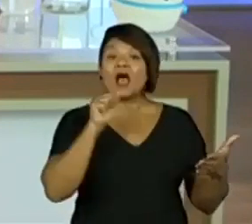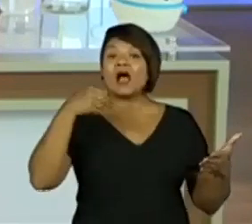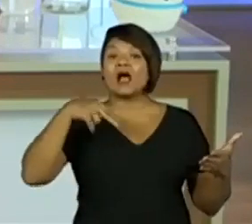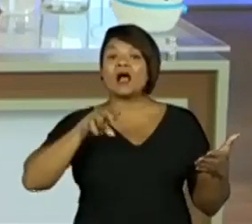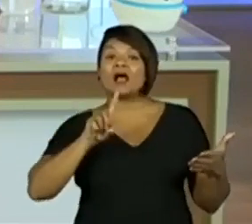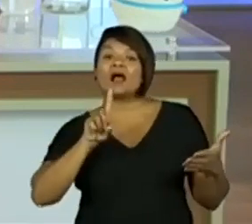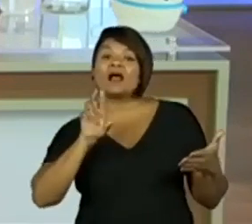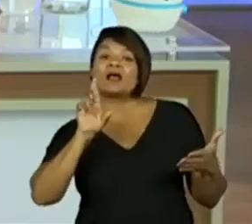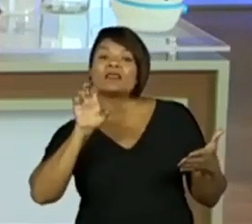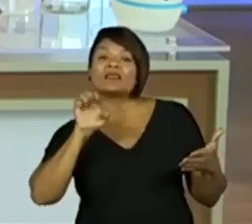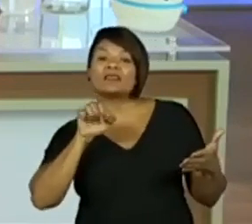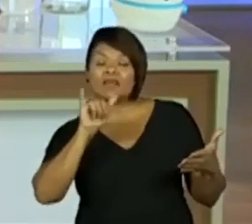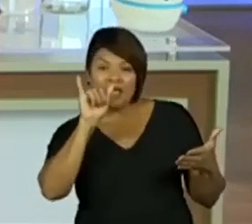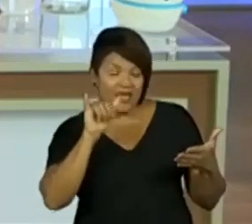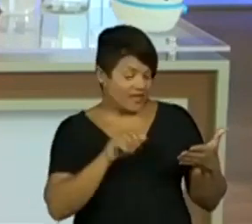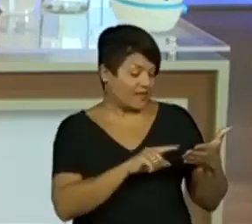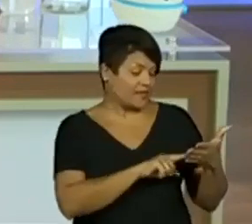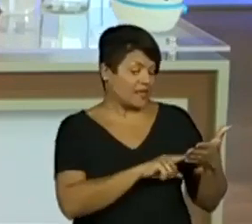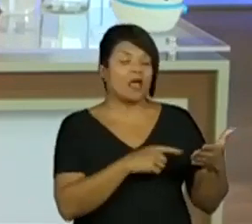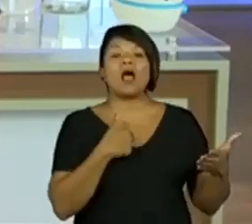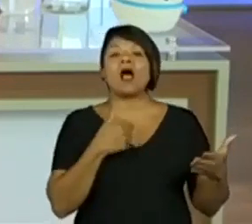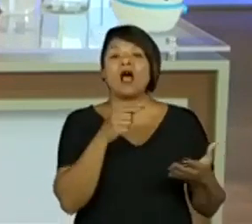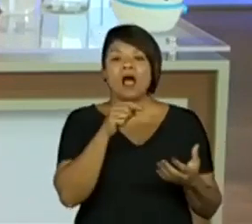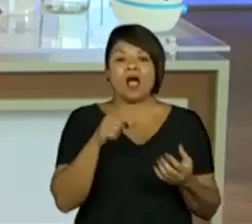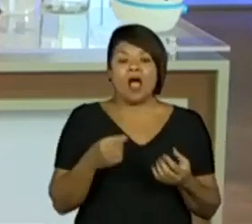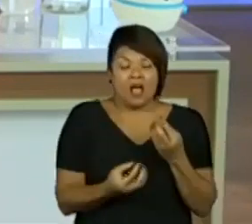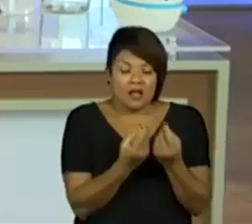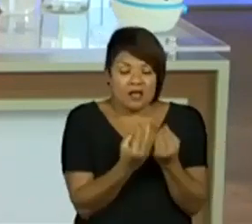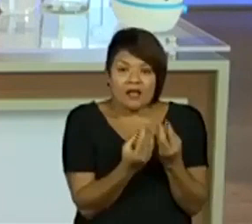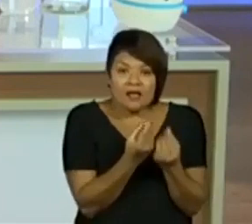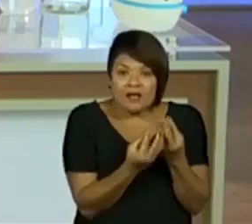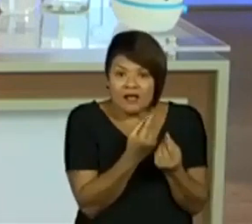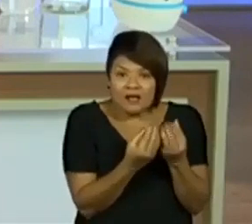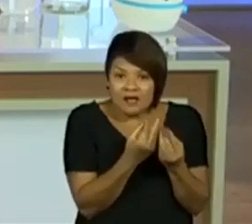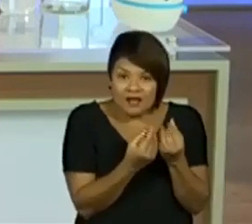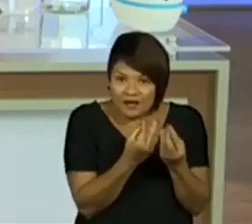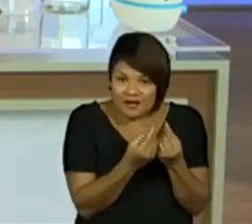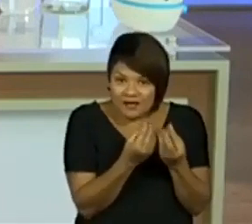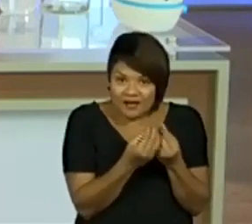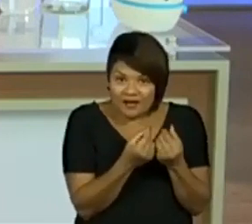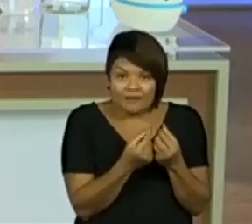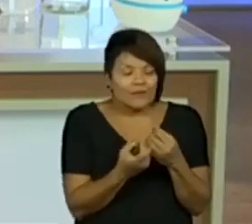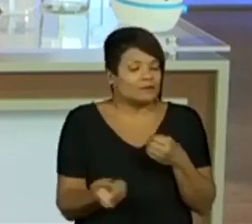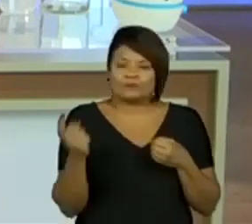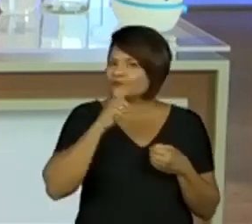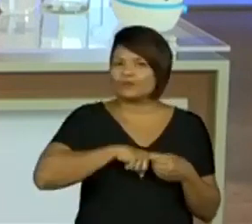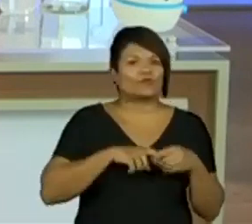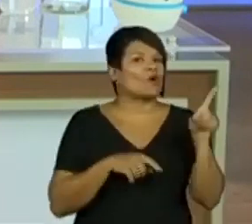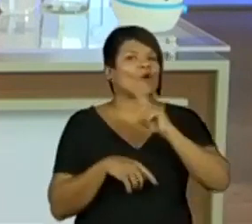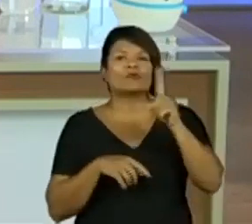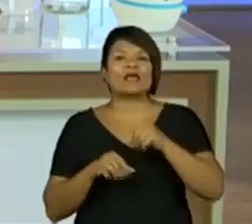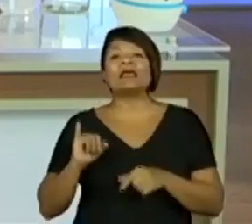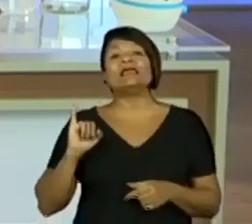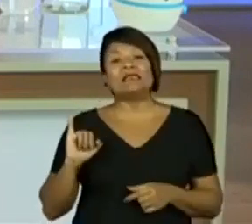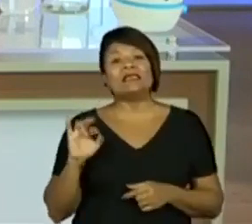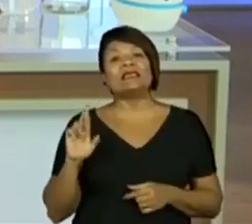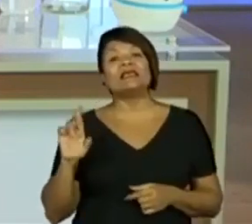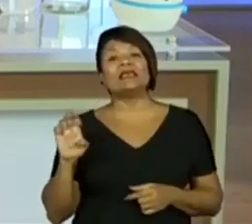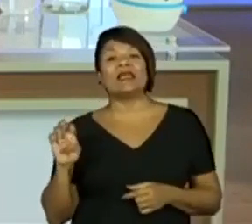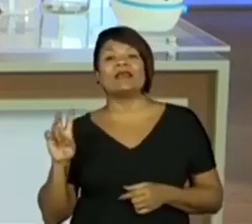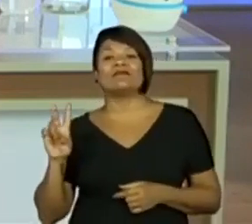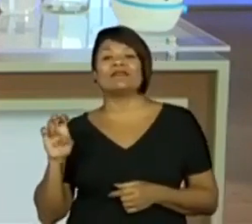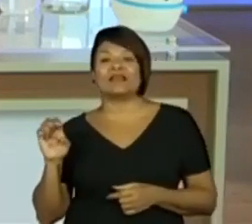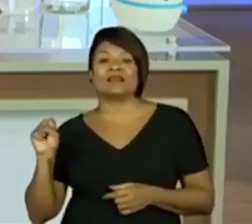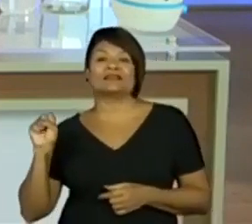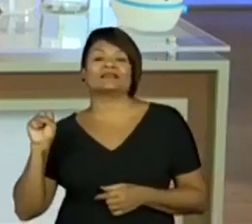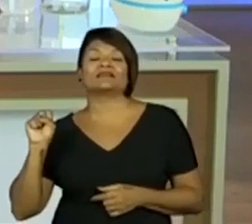Andrei está dizendo, a queima é irreversível. Isso mesmo, Andrei, correto. A queima, né, de